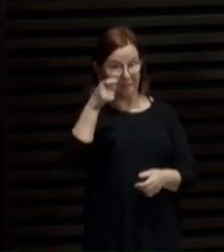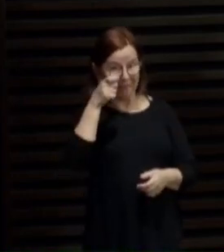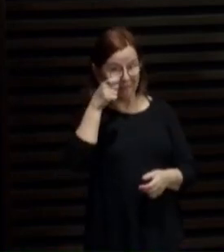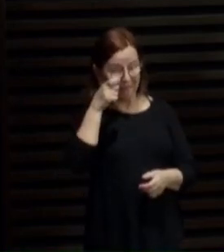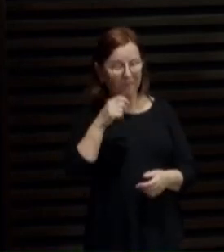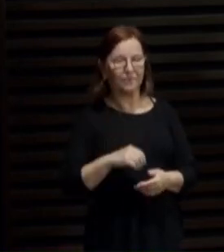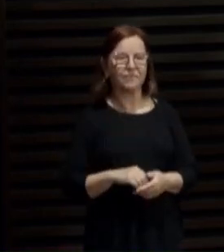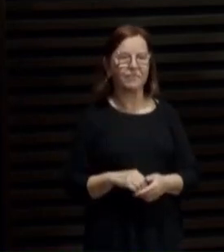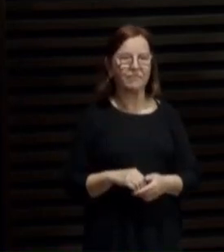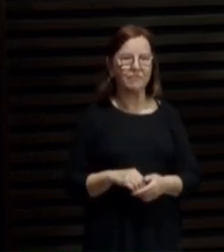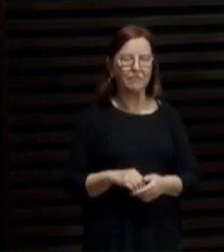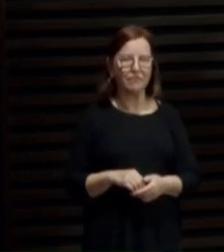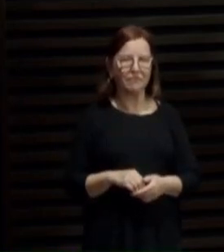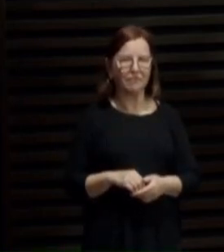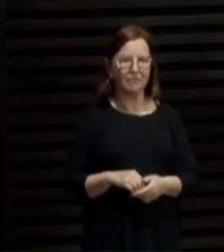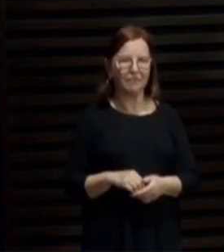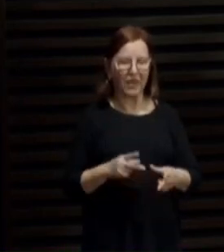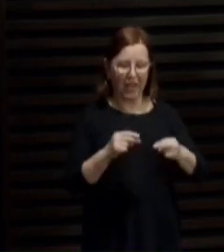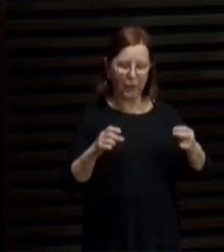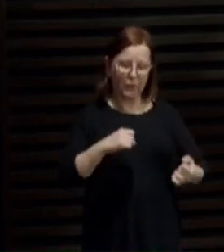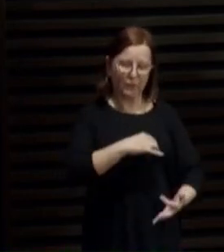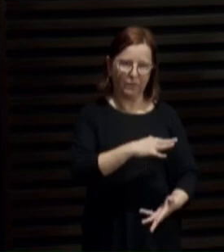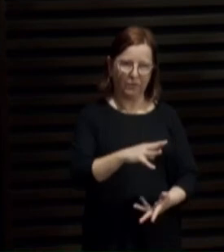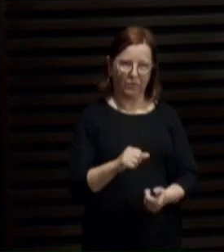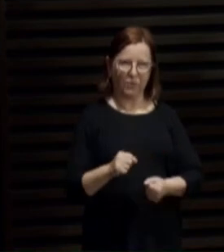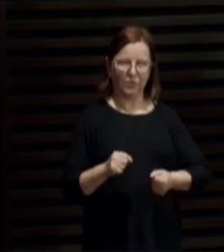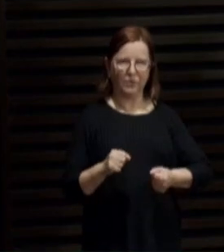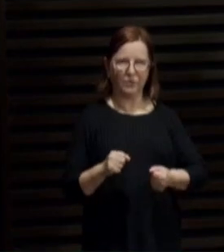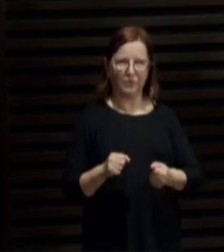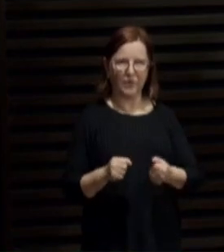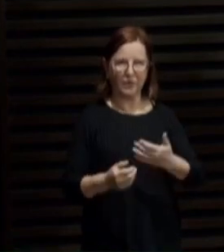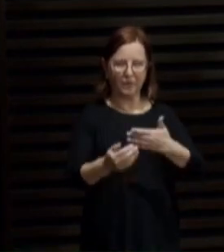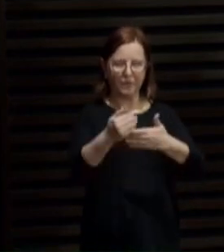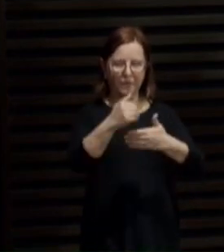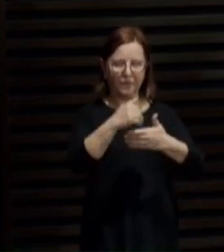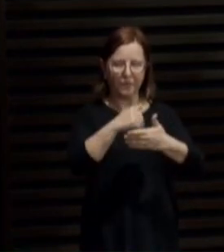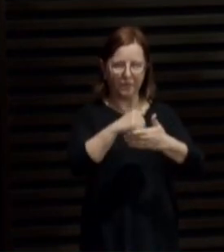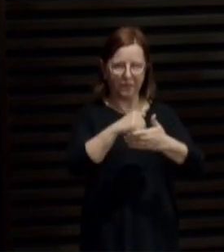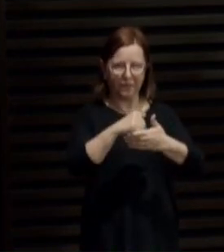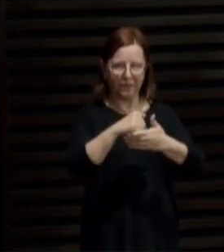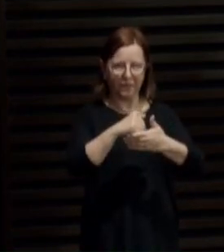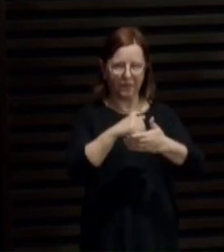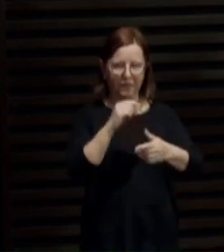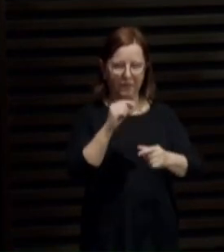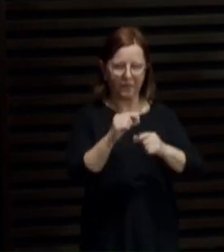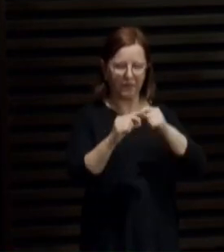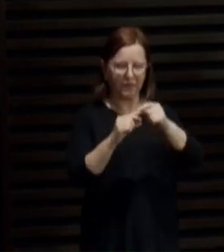O secularismo, ele vai penetrando